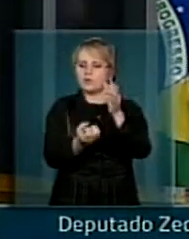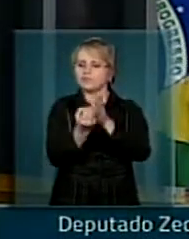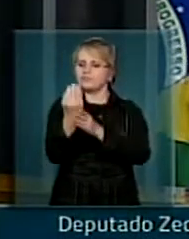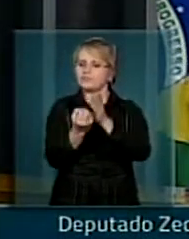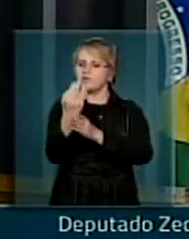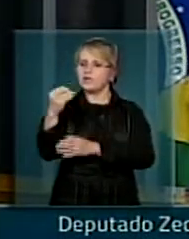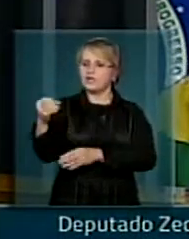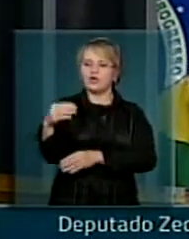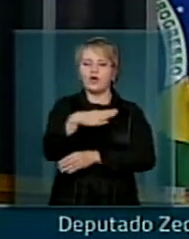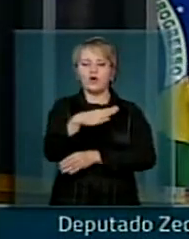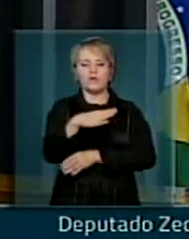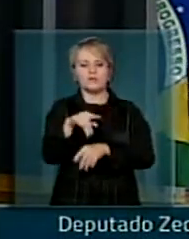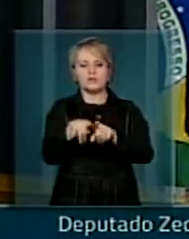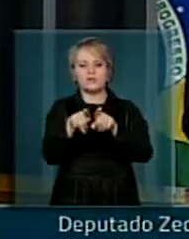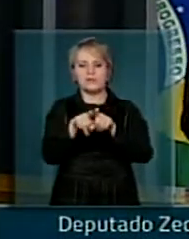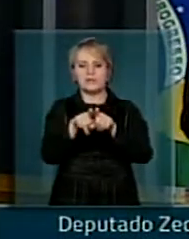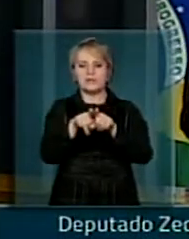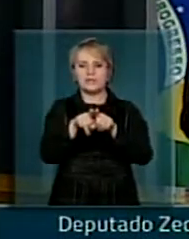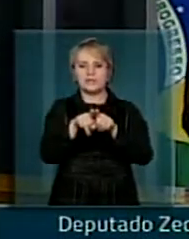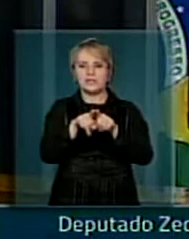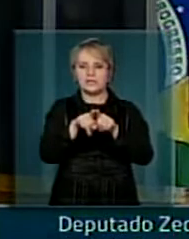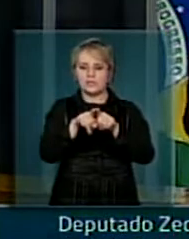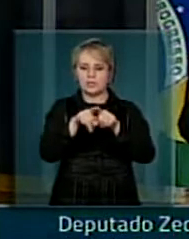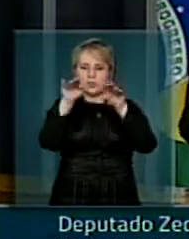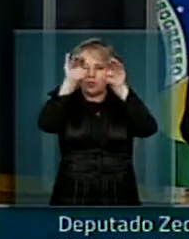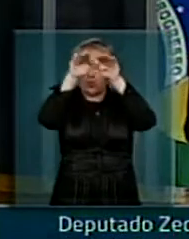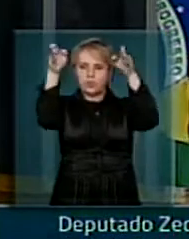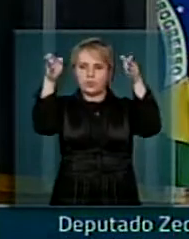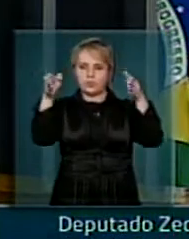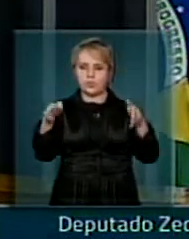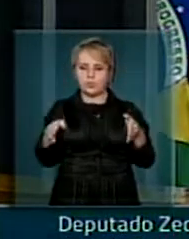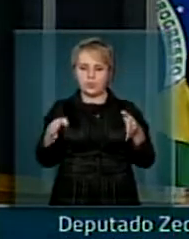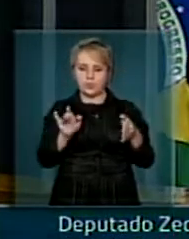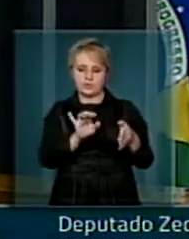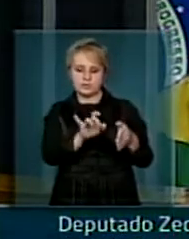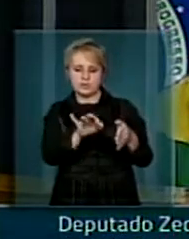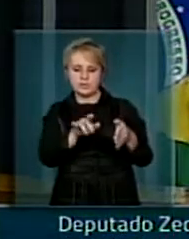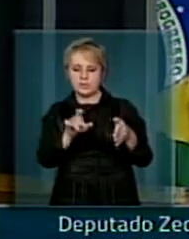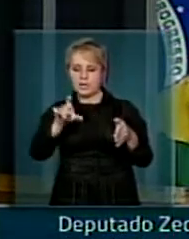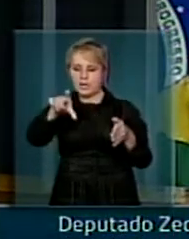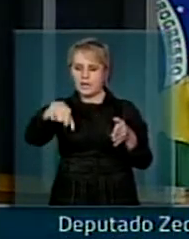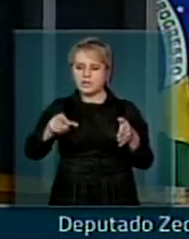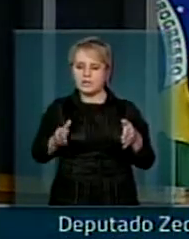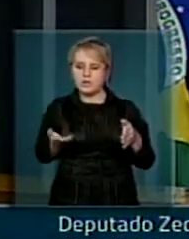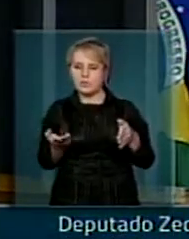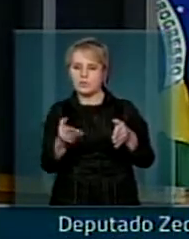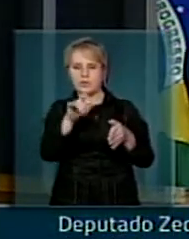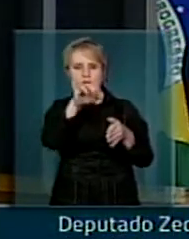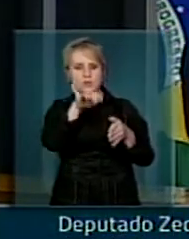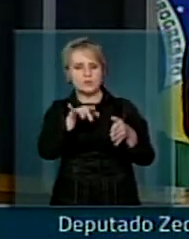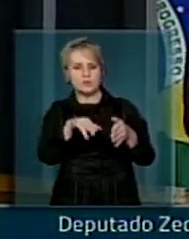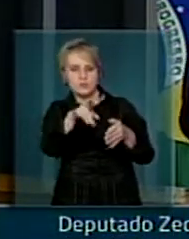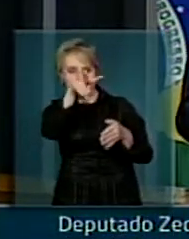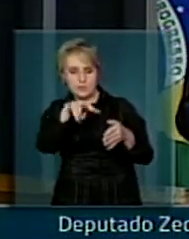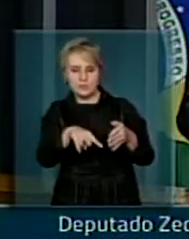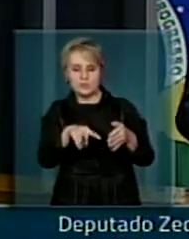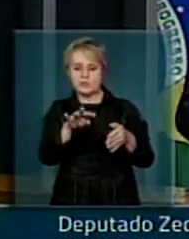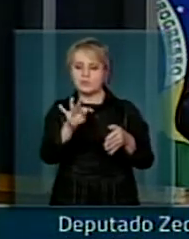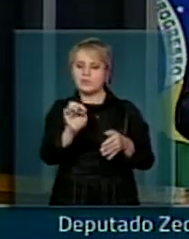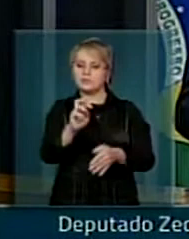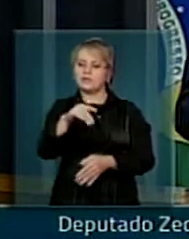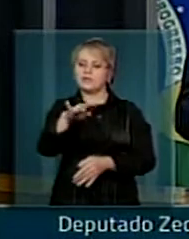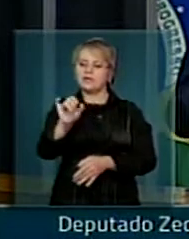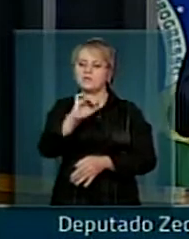terminais de autoatendimento e assim sucessivamente. Mas, lamentavelmente, esse programa não tem saído do papel.